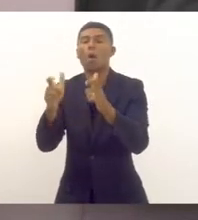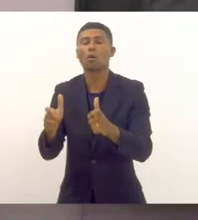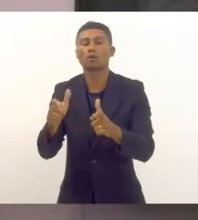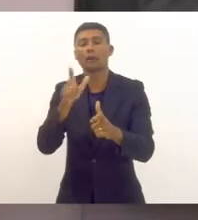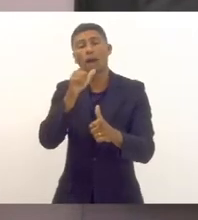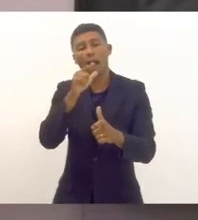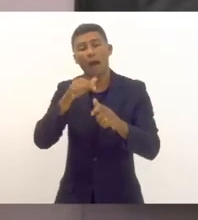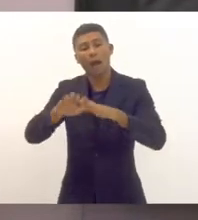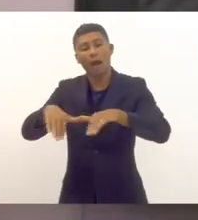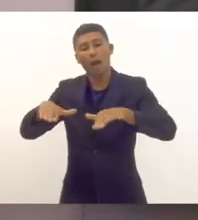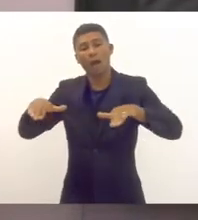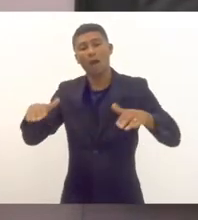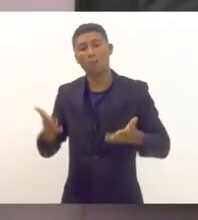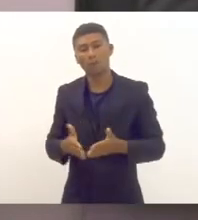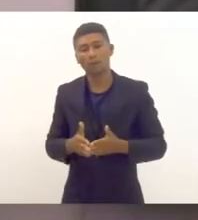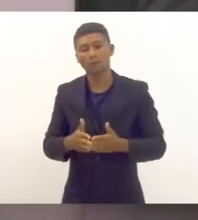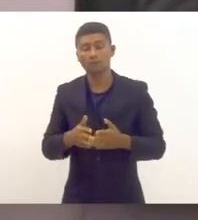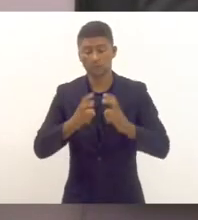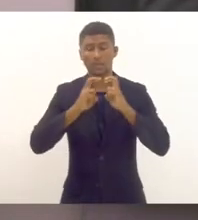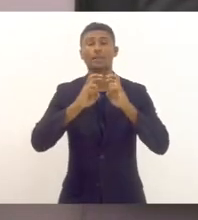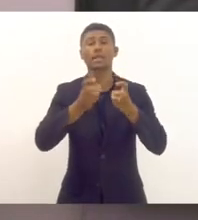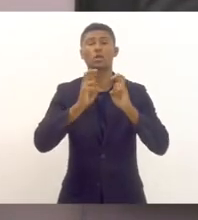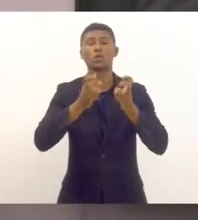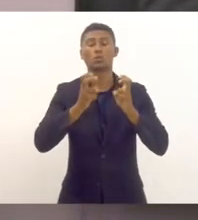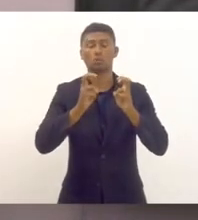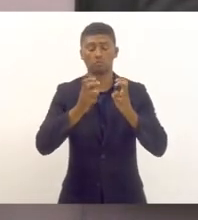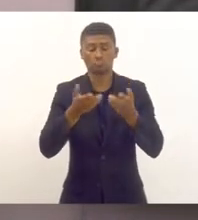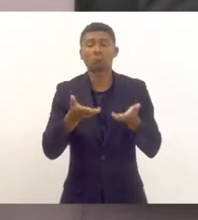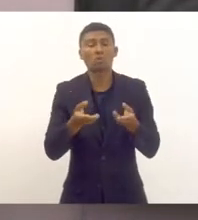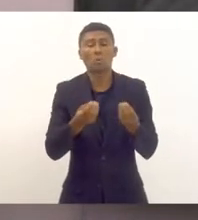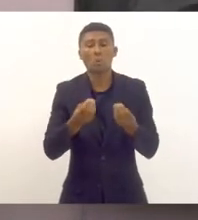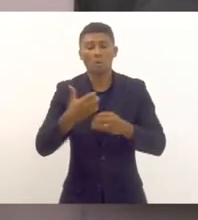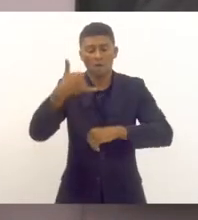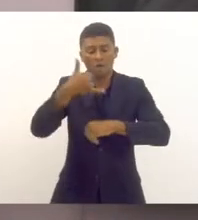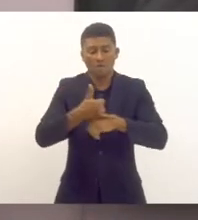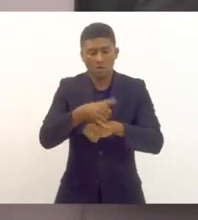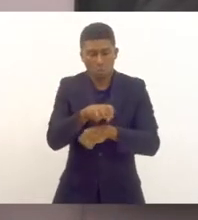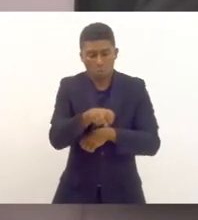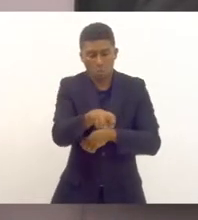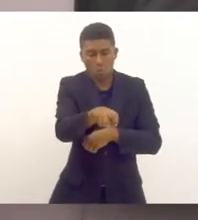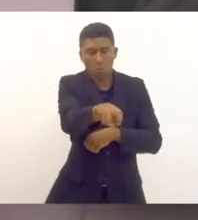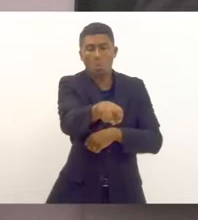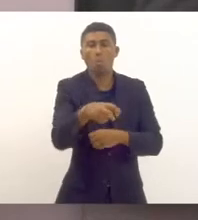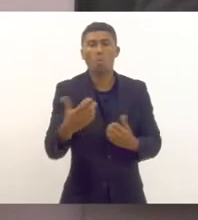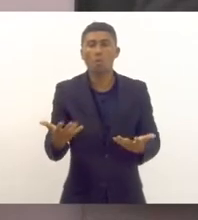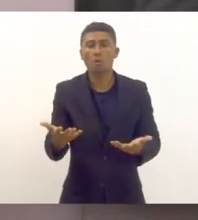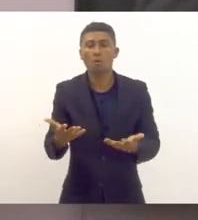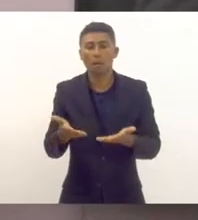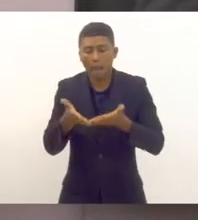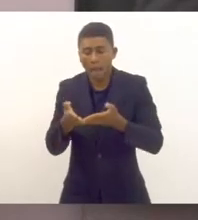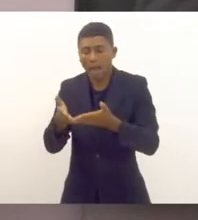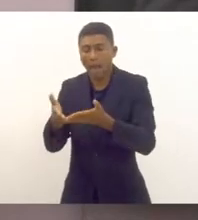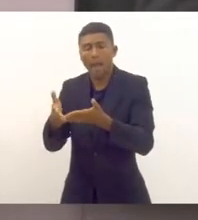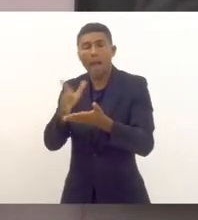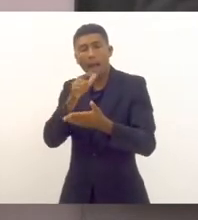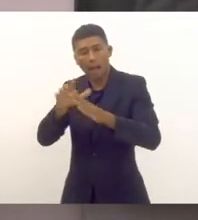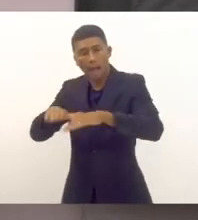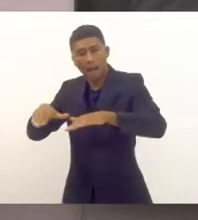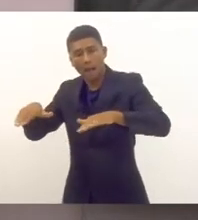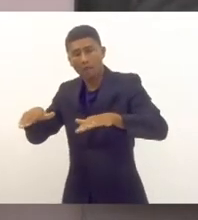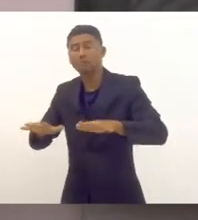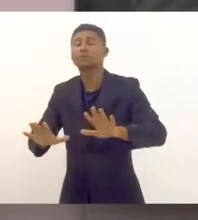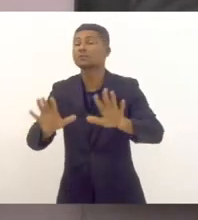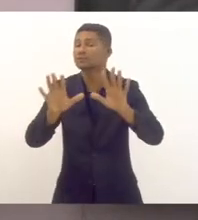trem no ar, ou o trem no trilho, o avião no ar. Então, quem faz toda essa a tua, podendo fazer funcionar